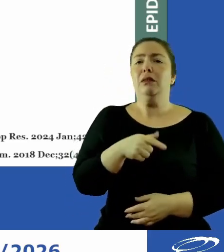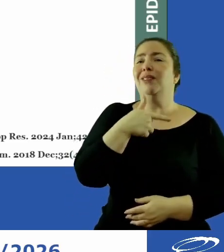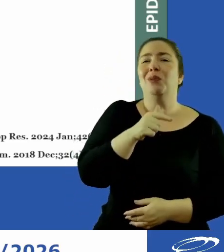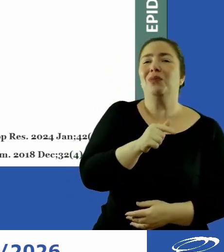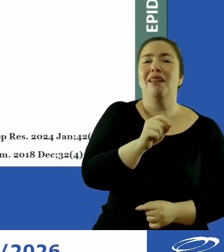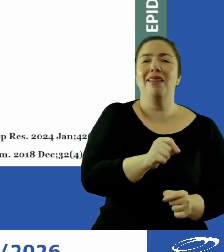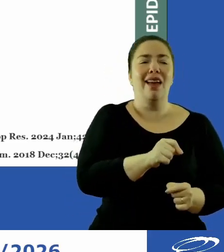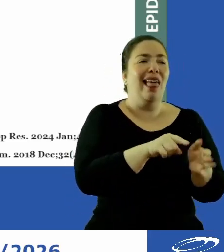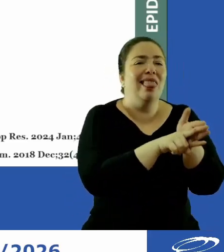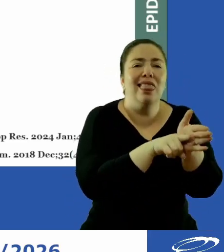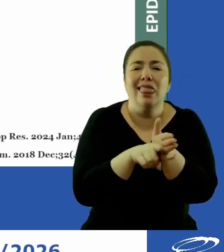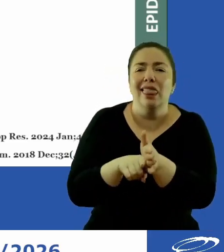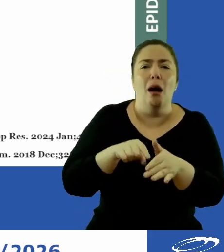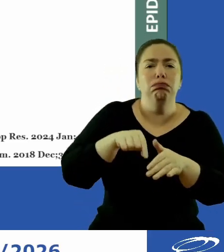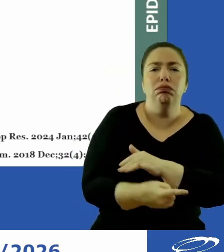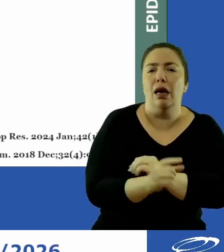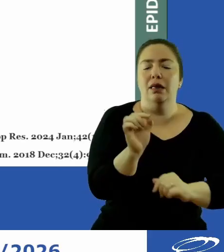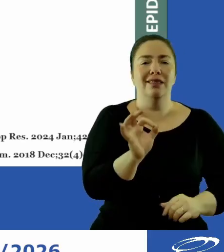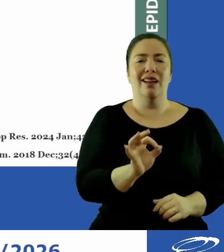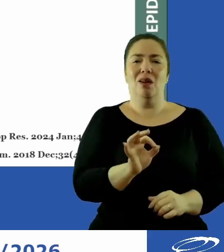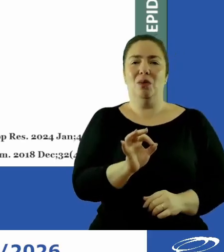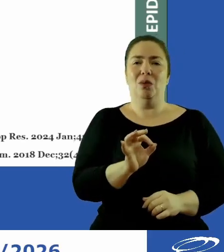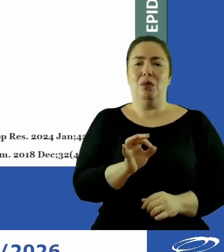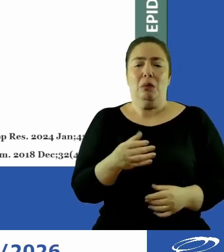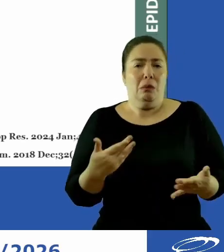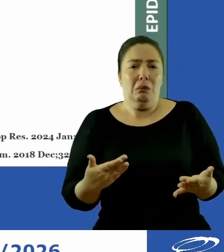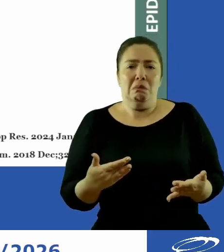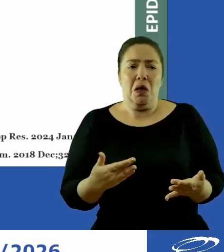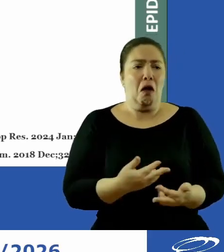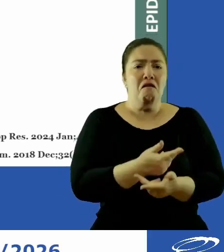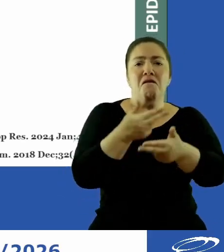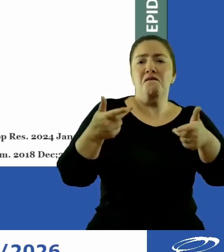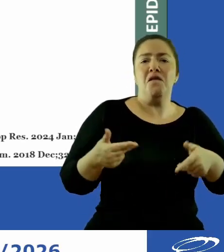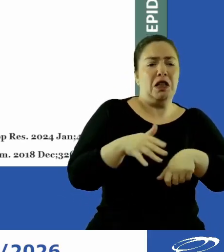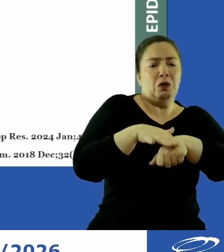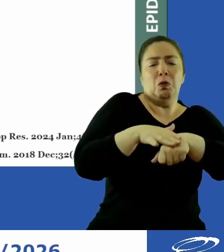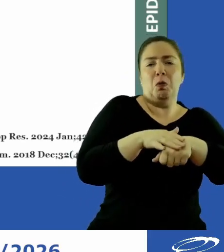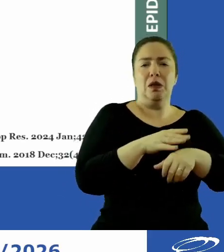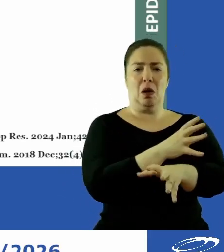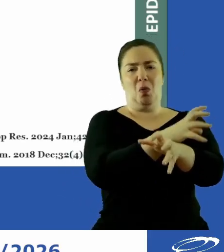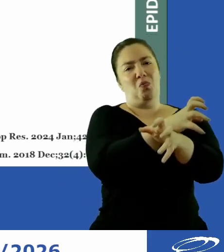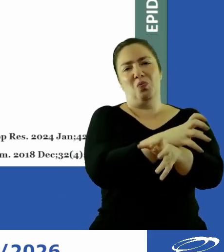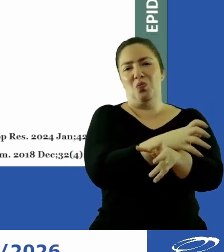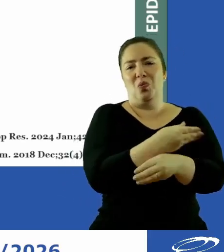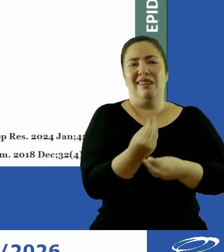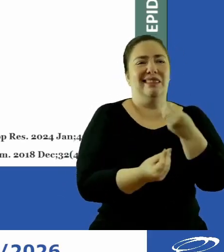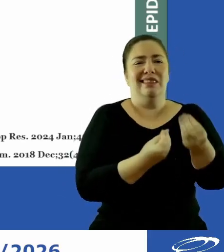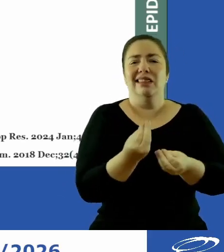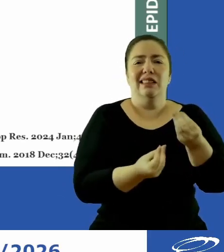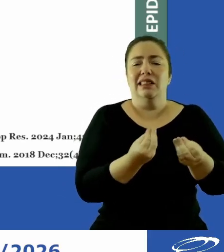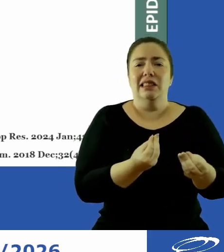nem nas artroplastias, que dirá nas osteossínteses, nas placas parafusos. Dito isso, não dá para saber exatamente com o que a